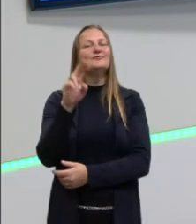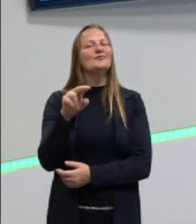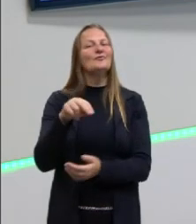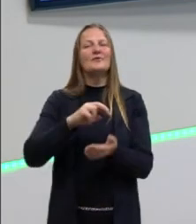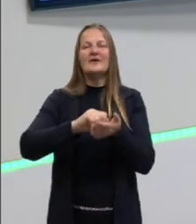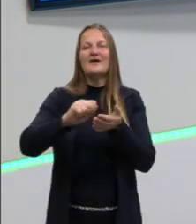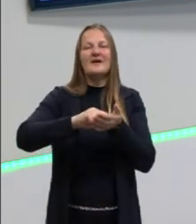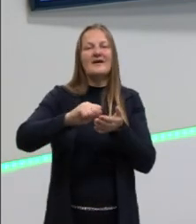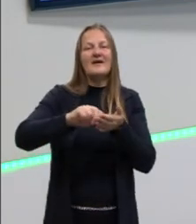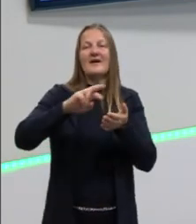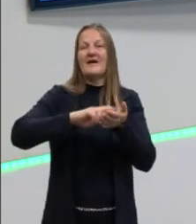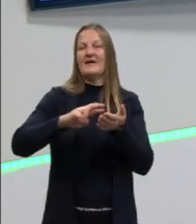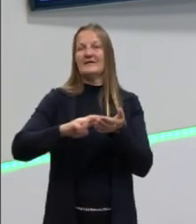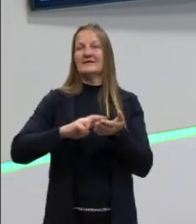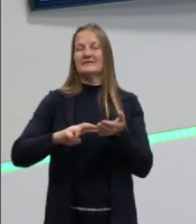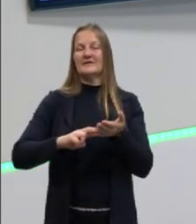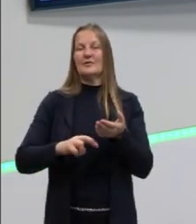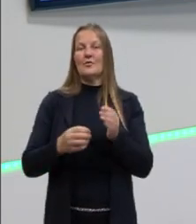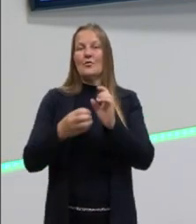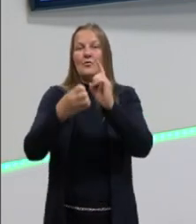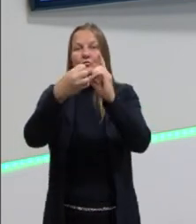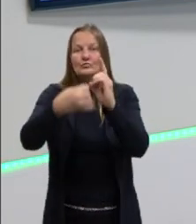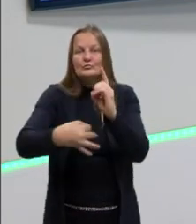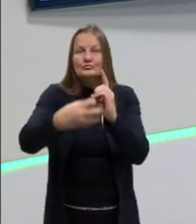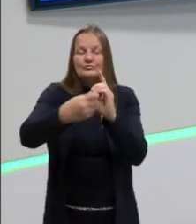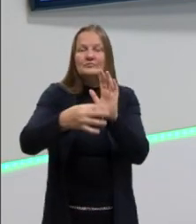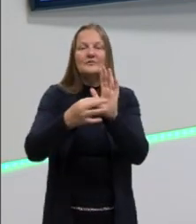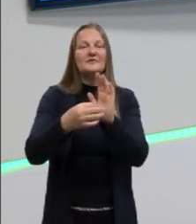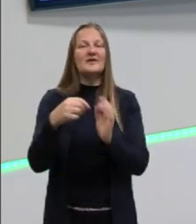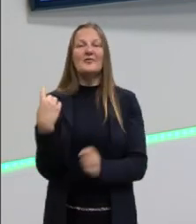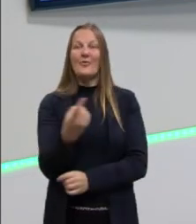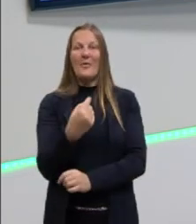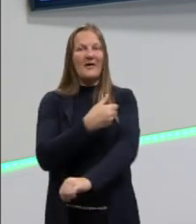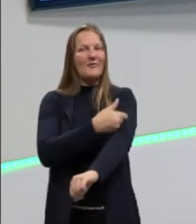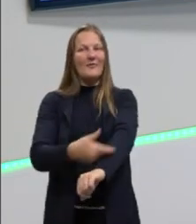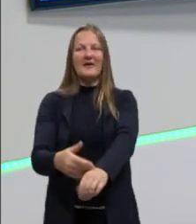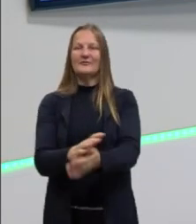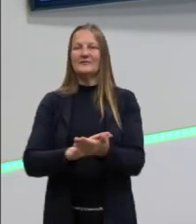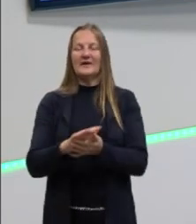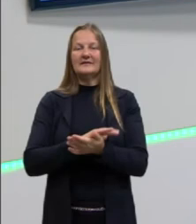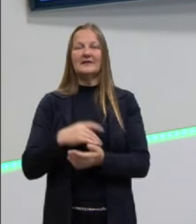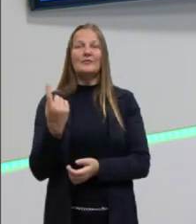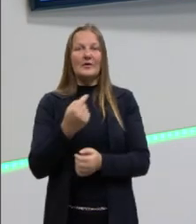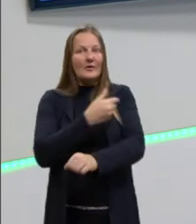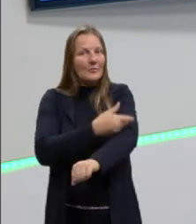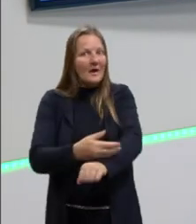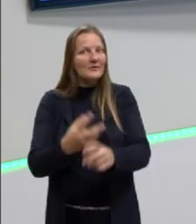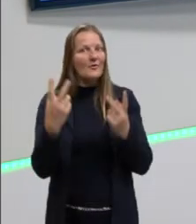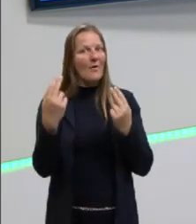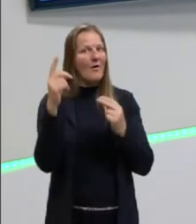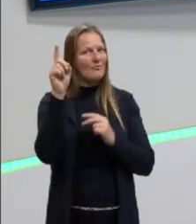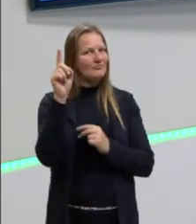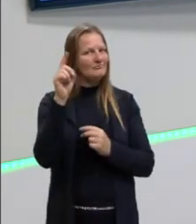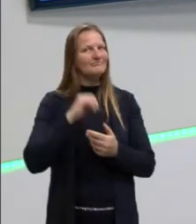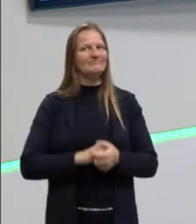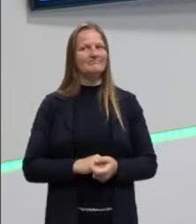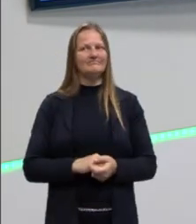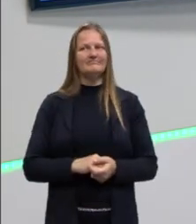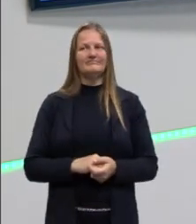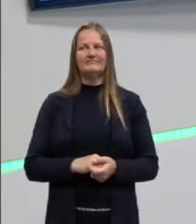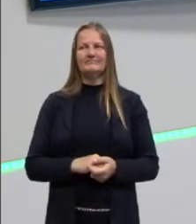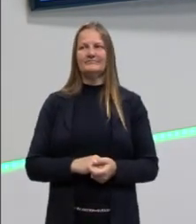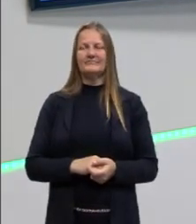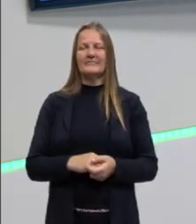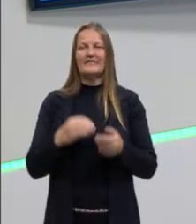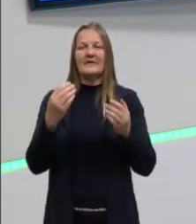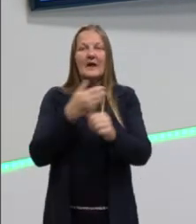escrever redação dissertativa-argumentativa diferente desse textinho aqui da chapeuzinho amarelo aqui nós